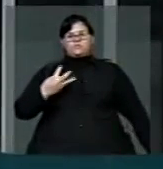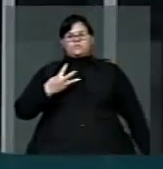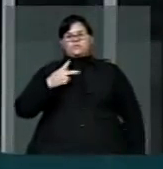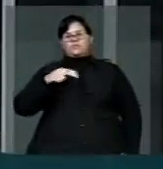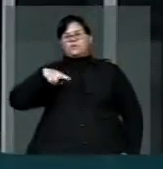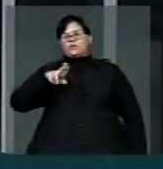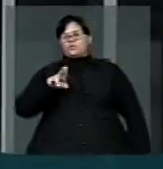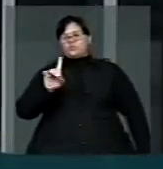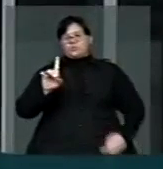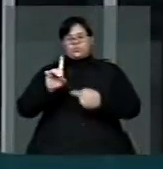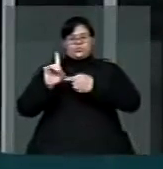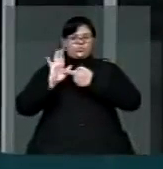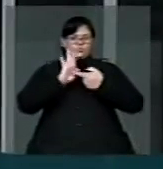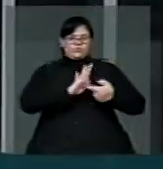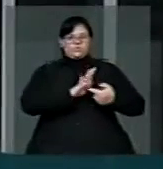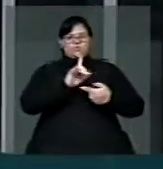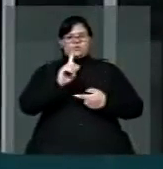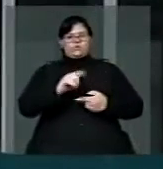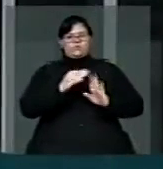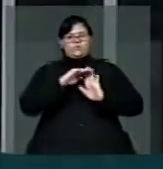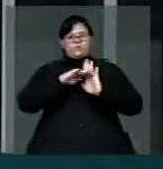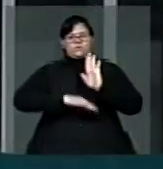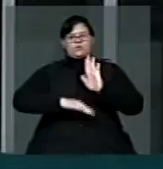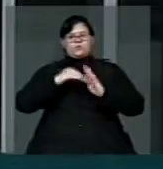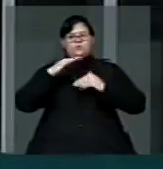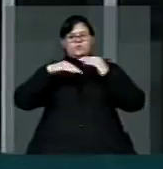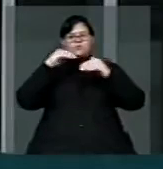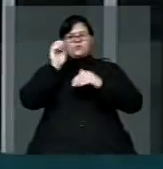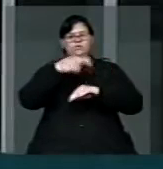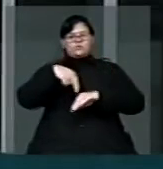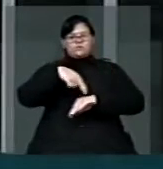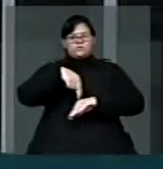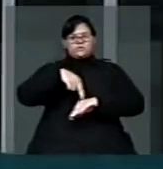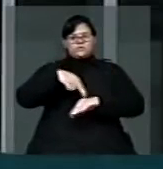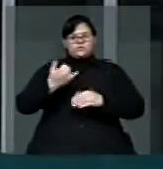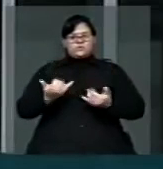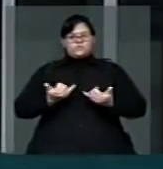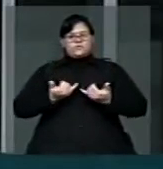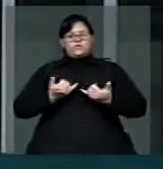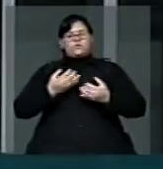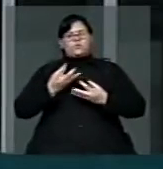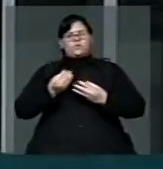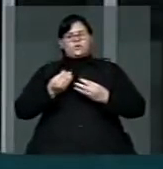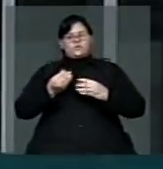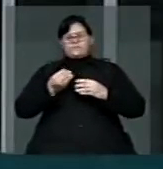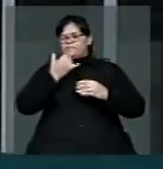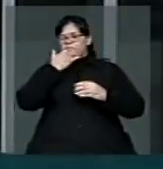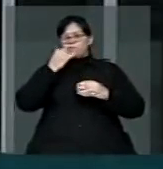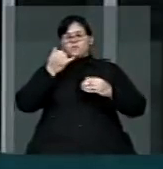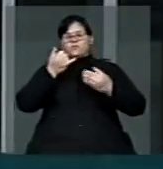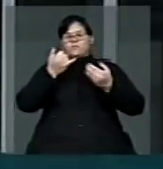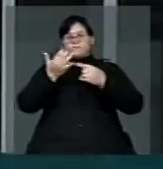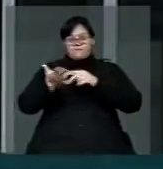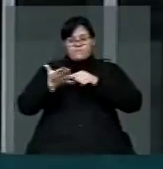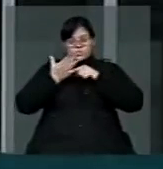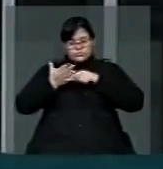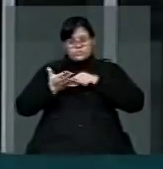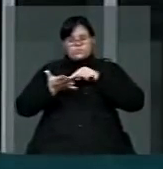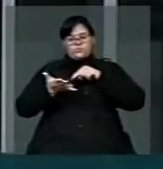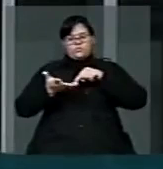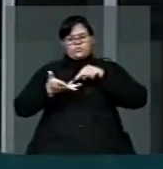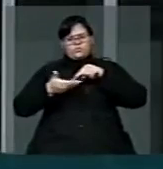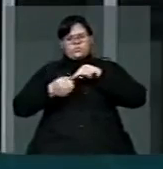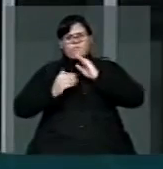é o Programa das Nações para o Desenvolvimento, que nos trouxe números que confirmam os avanços que os brasileiros e brasileiras